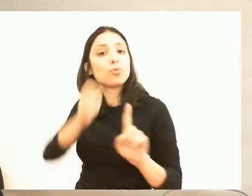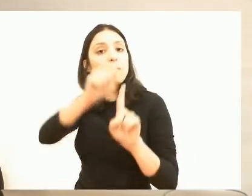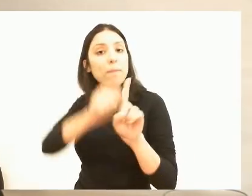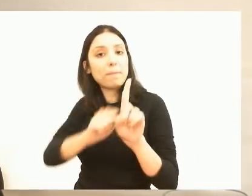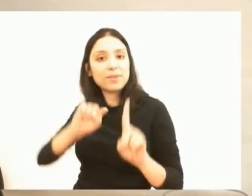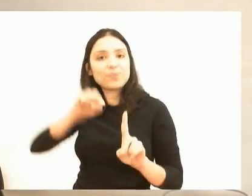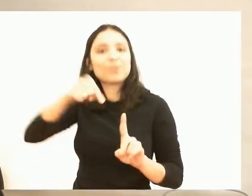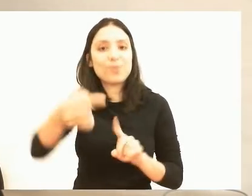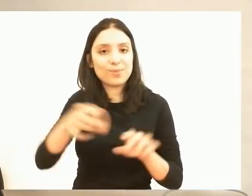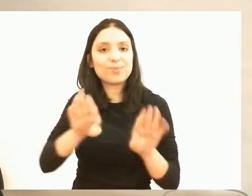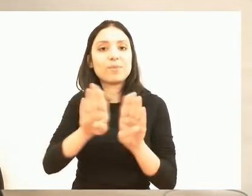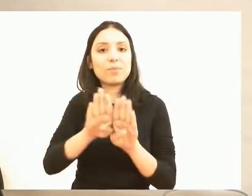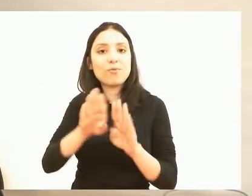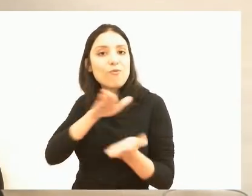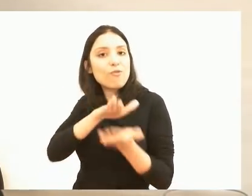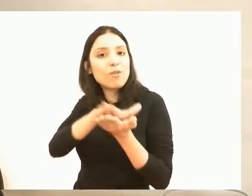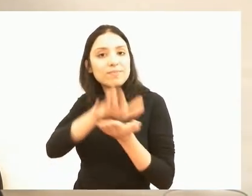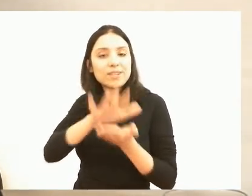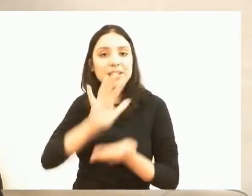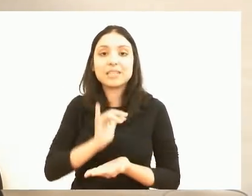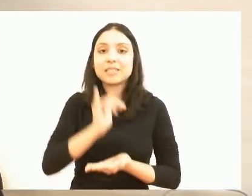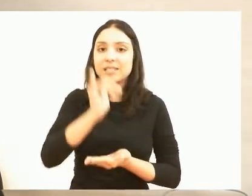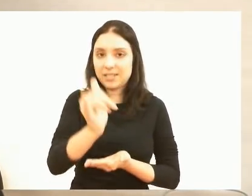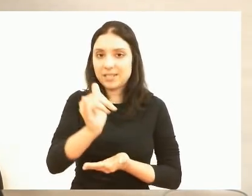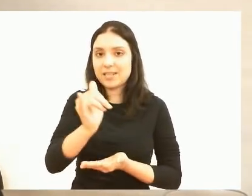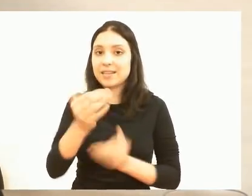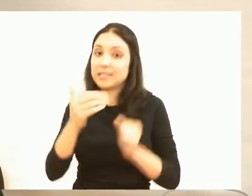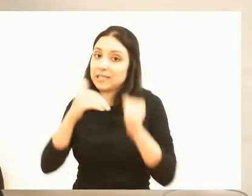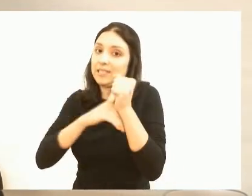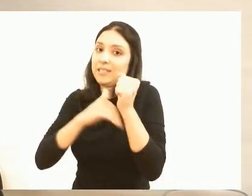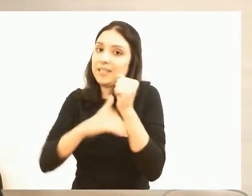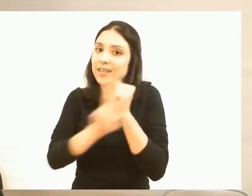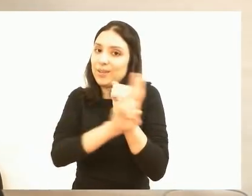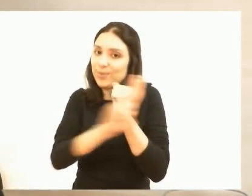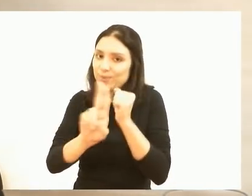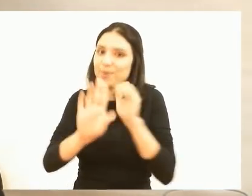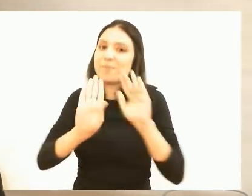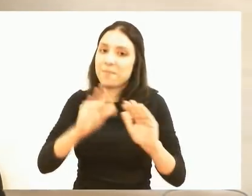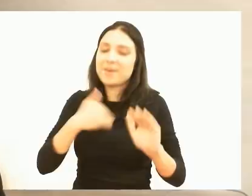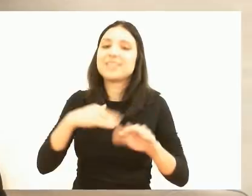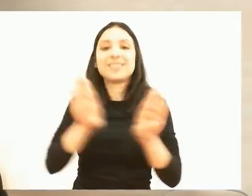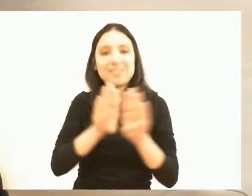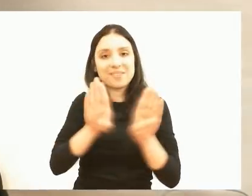um limitam bem que não vou falar o título mas é também para criança